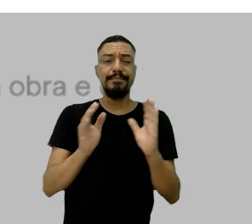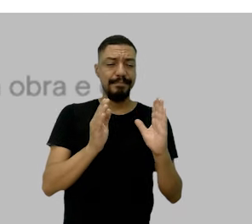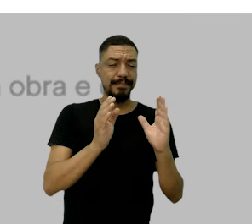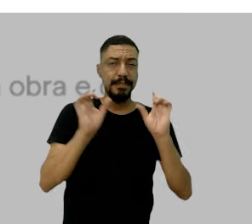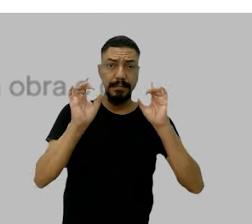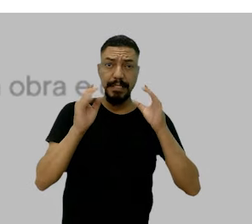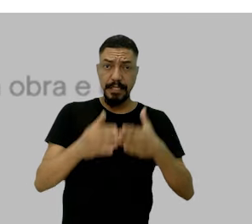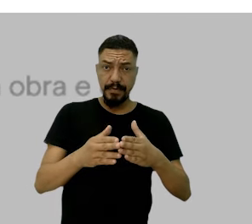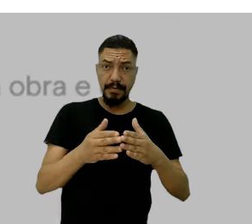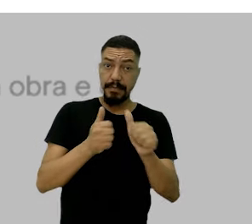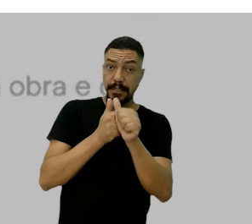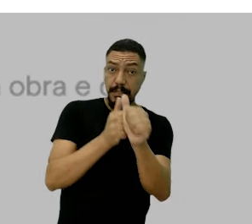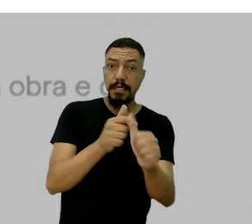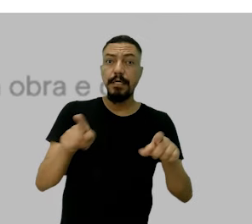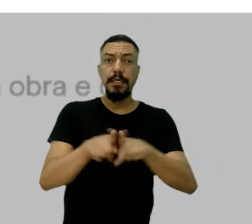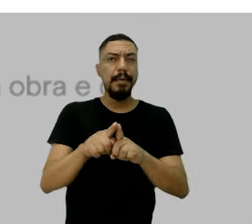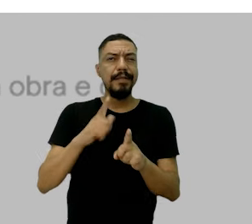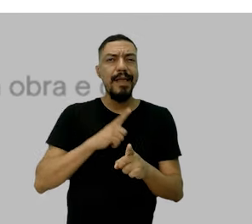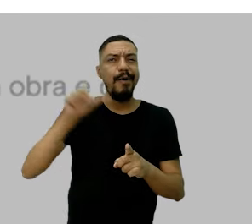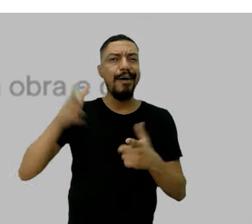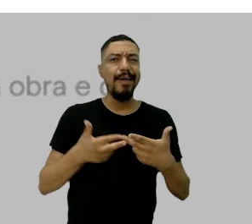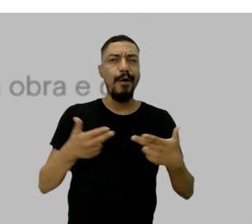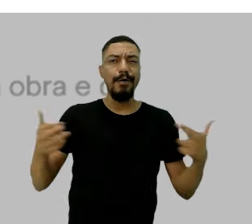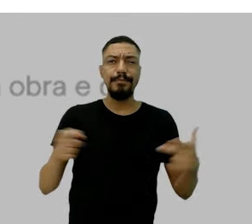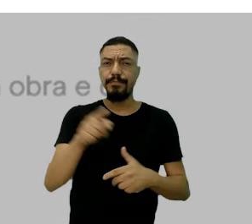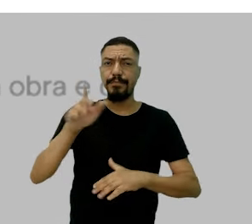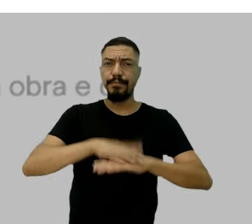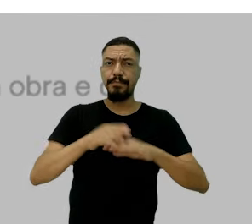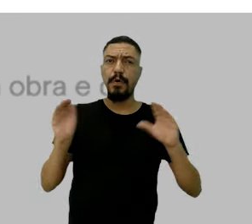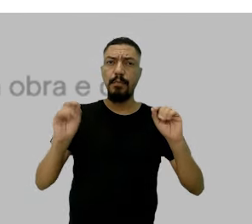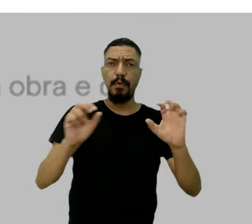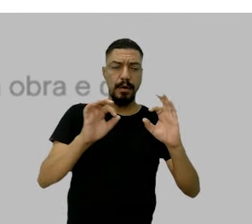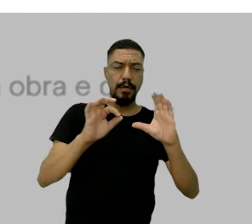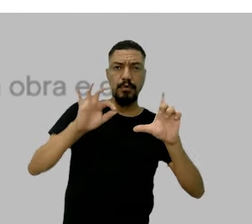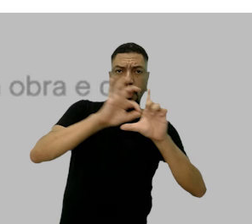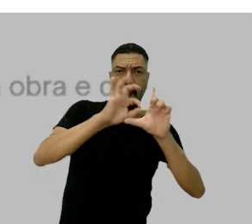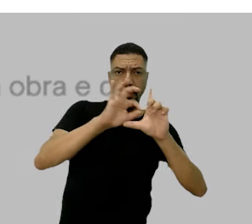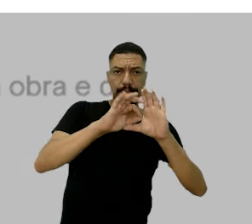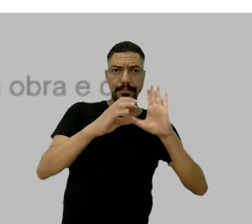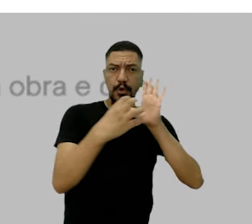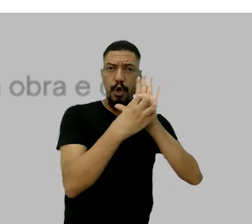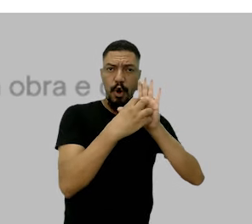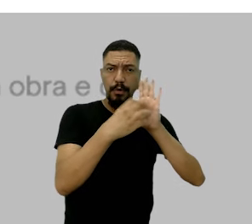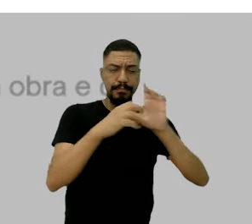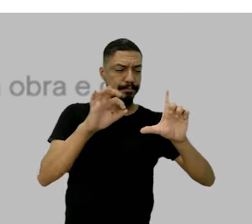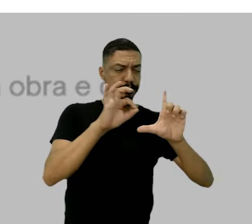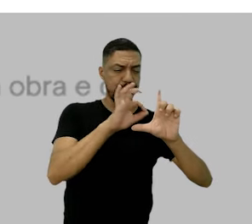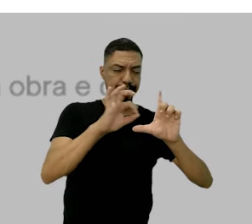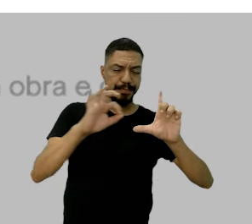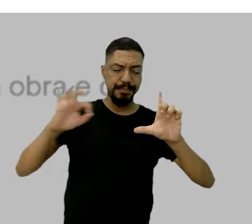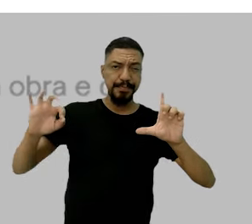específica e também vai haver outras coisas que vocês vão colocar na régua dos logos de vocês. Lá no primeiro